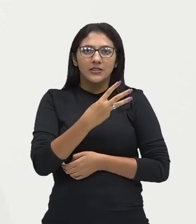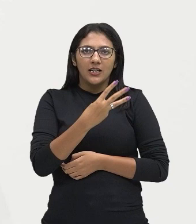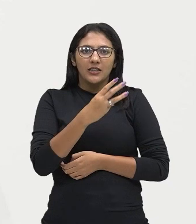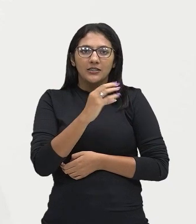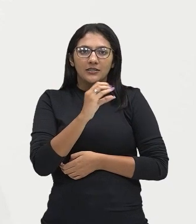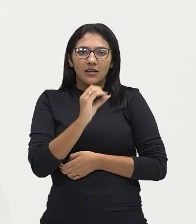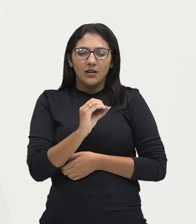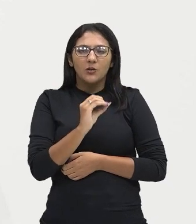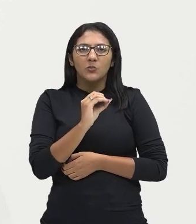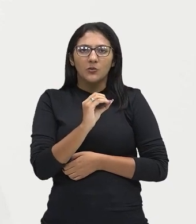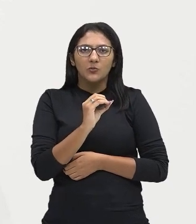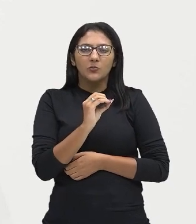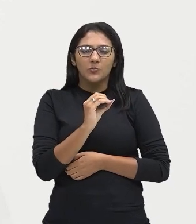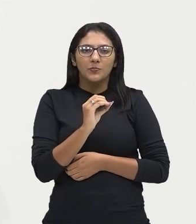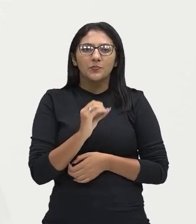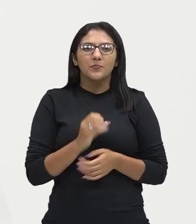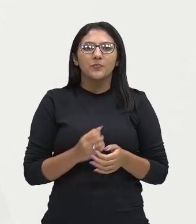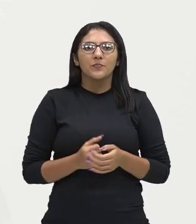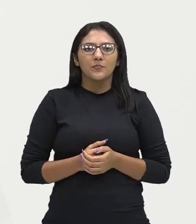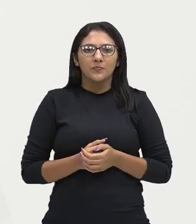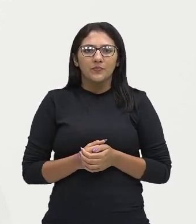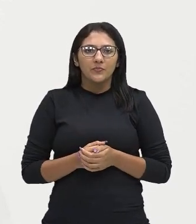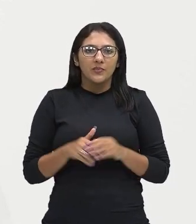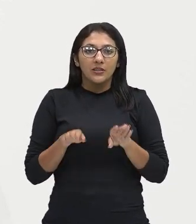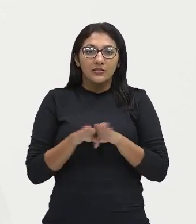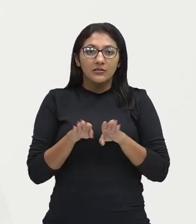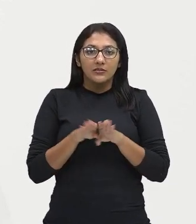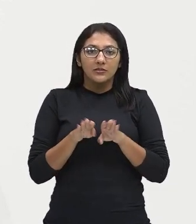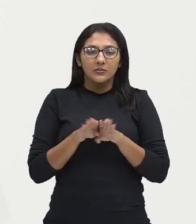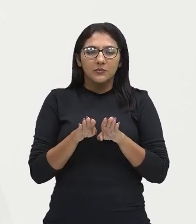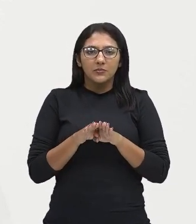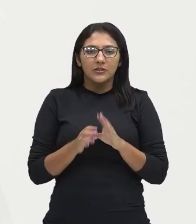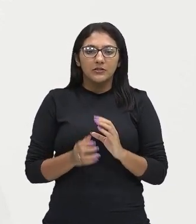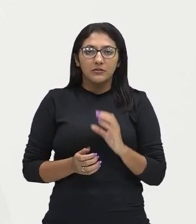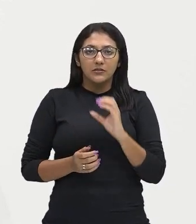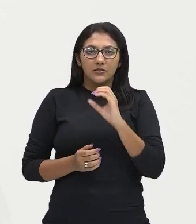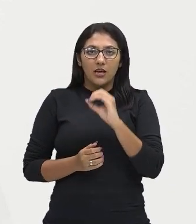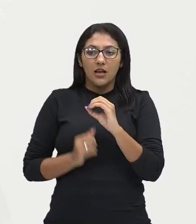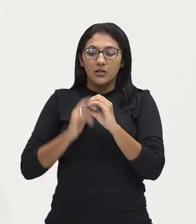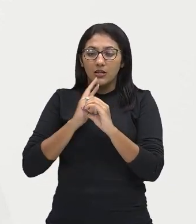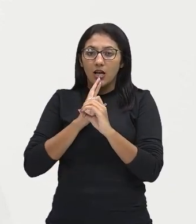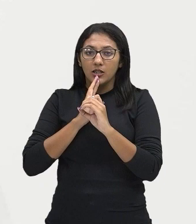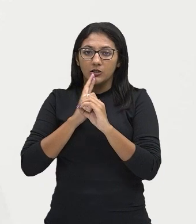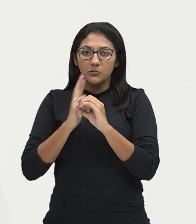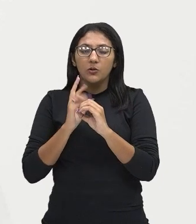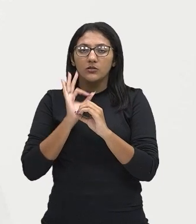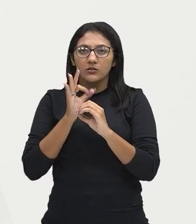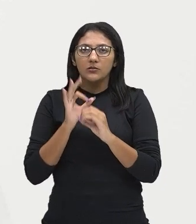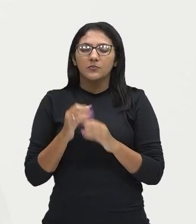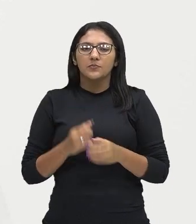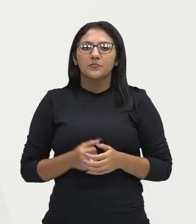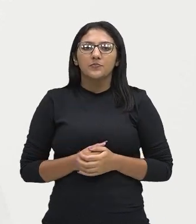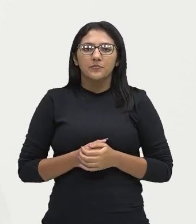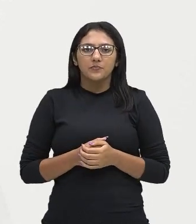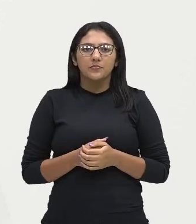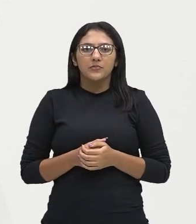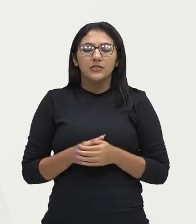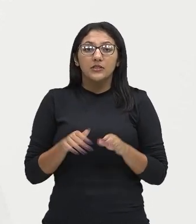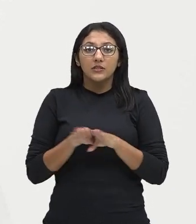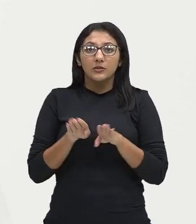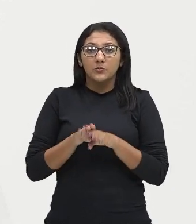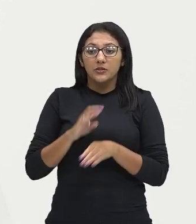dividendo e colocamos um zero no quociente. Isso aqui é regra, tá? E acrescentamos